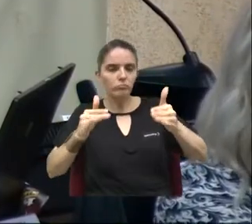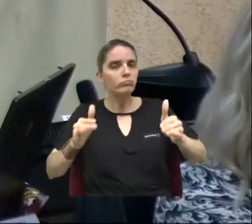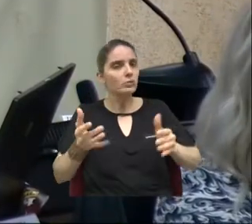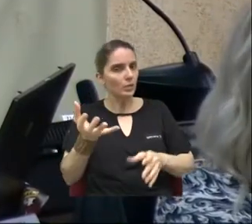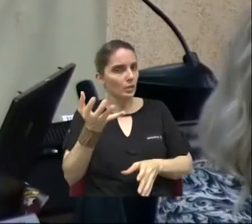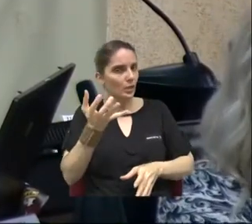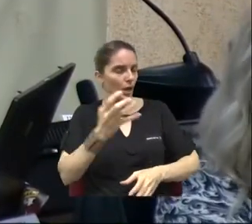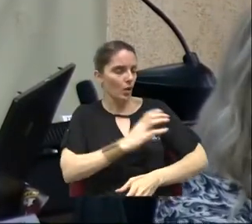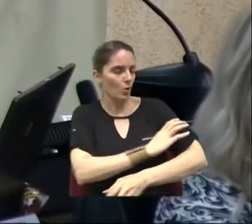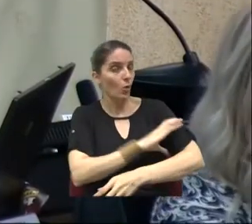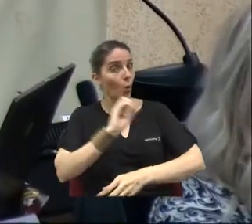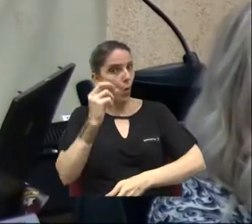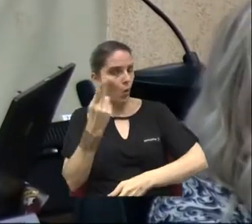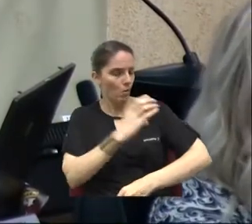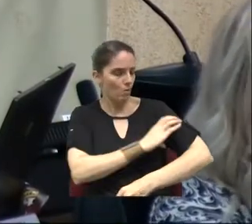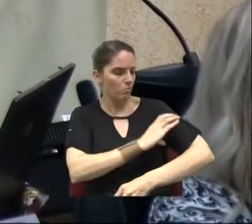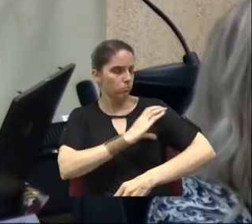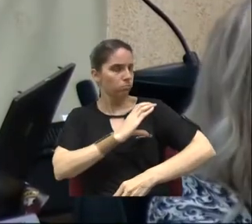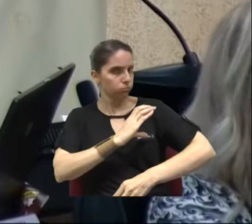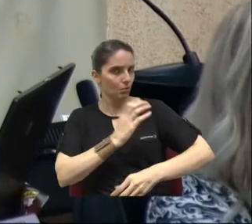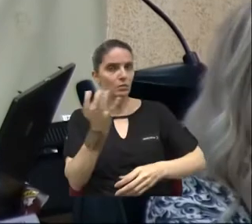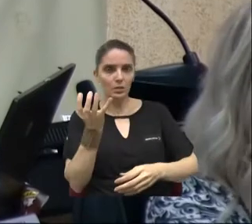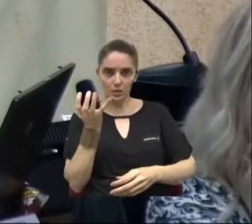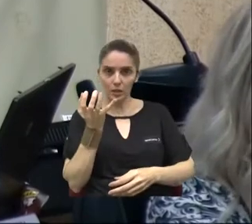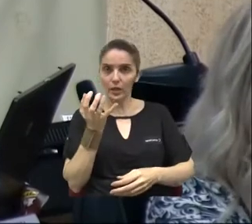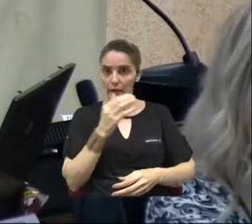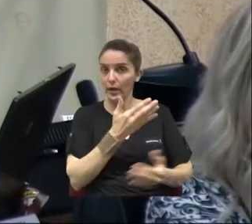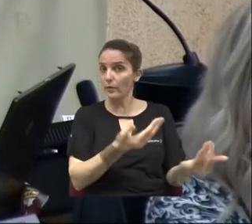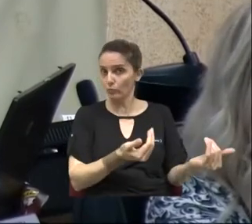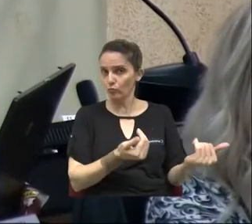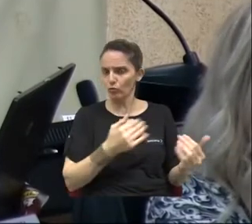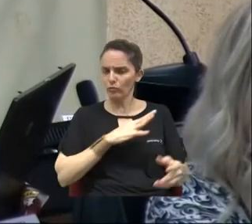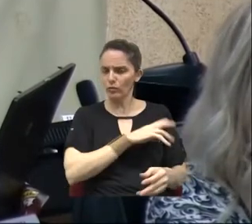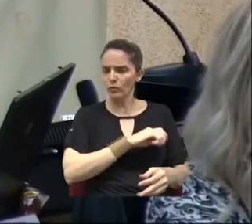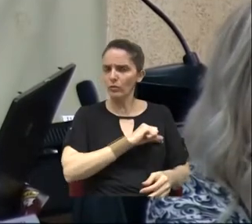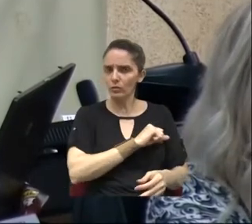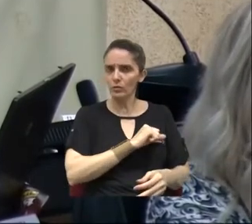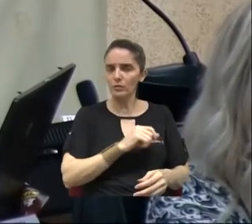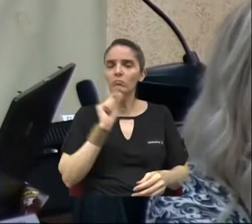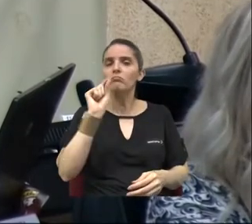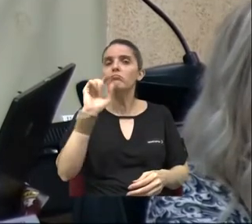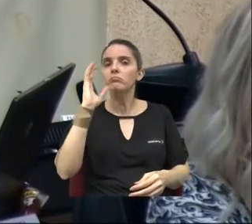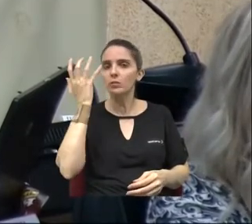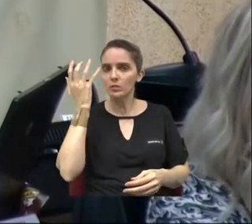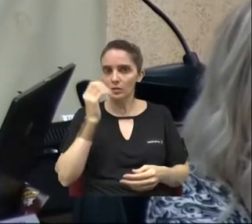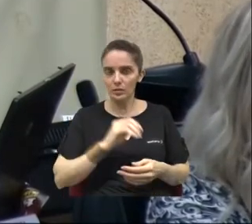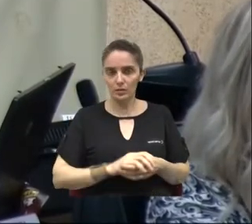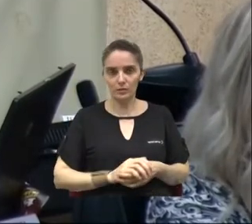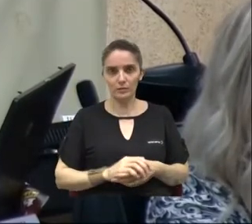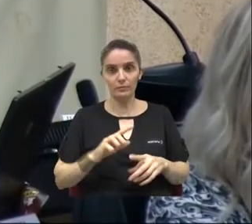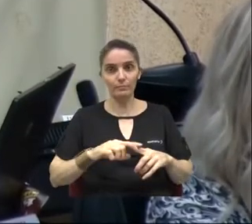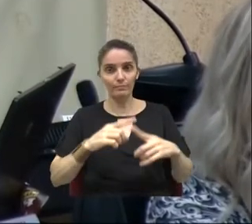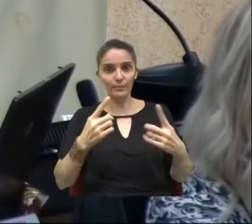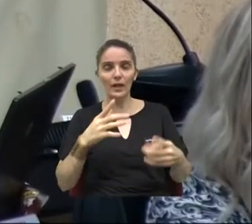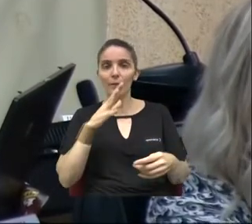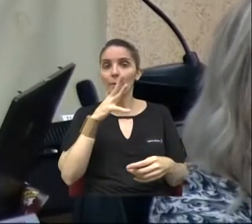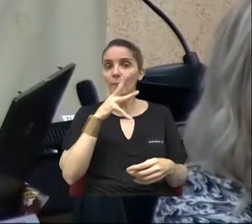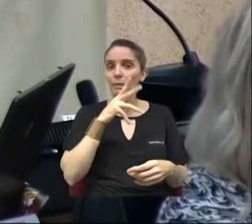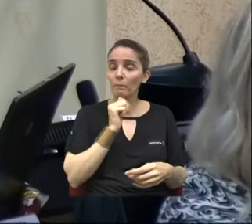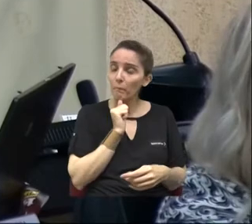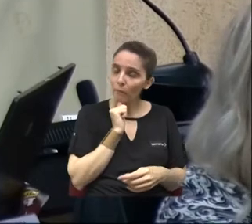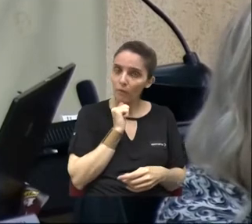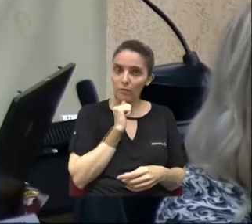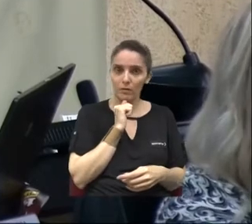mais musculoso. E, por muitas vezes, o que acontece? O resultado